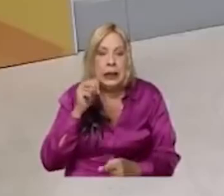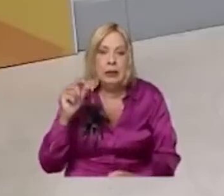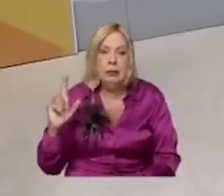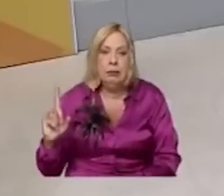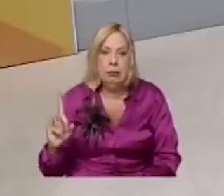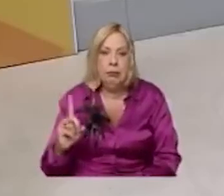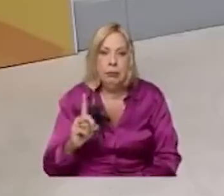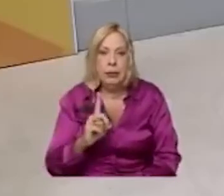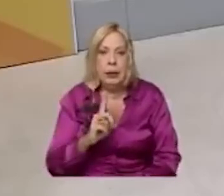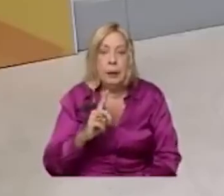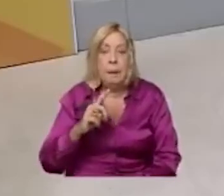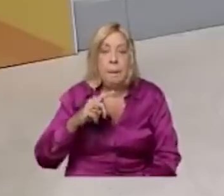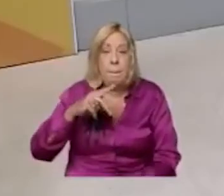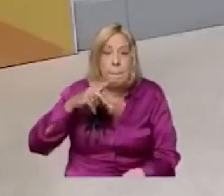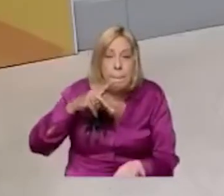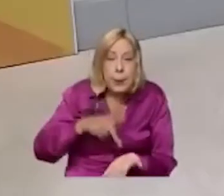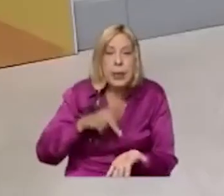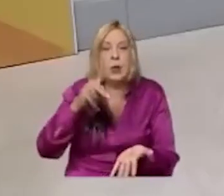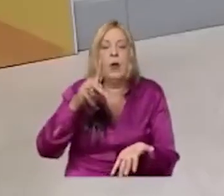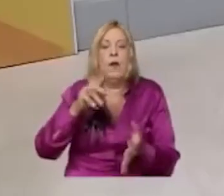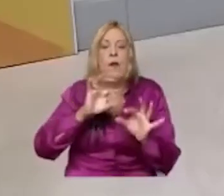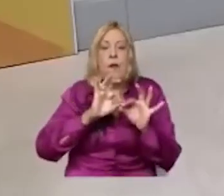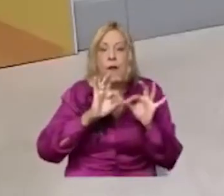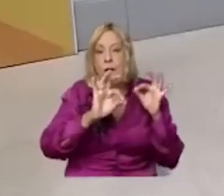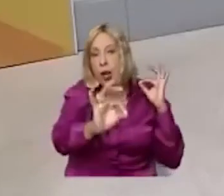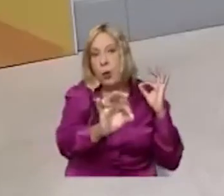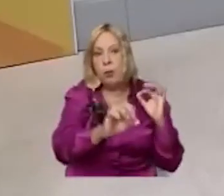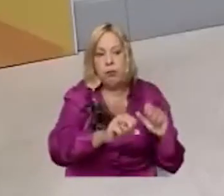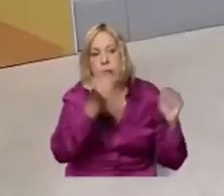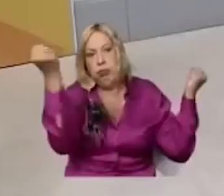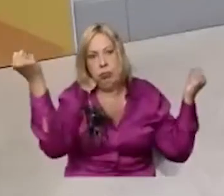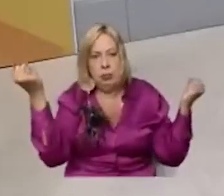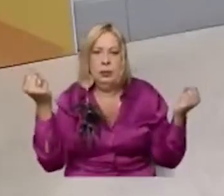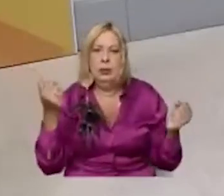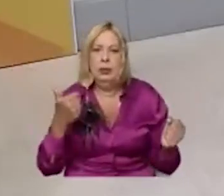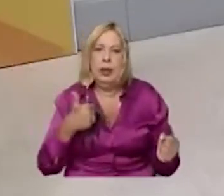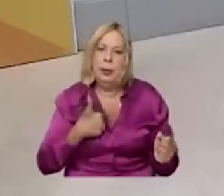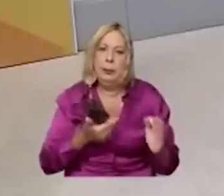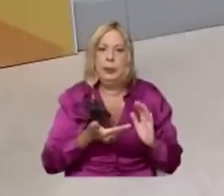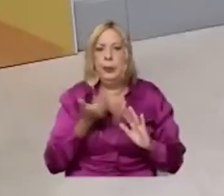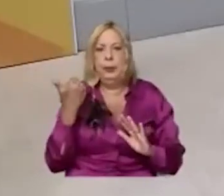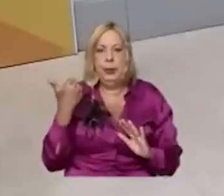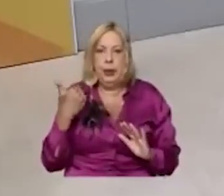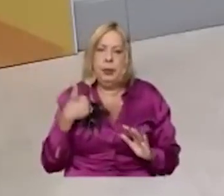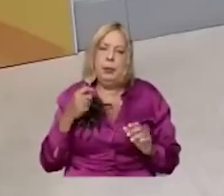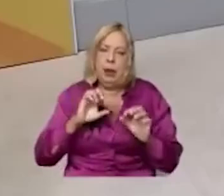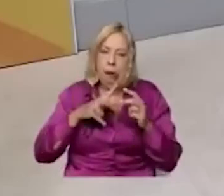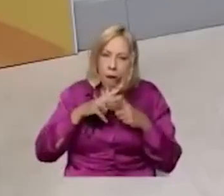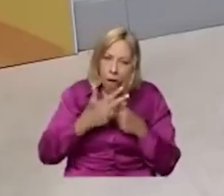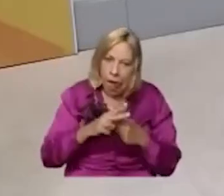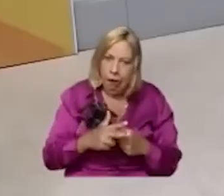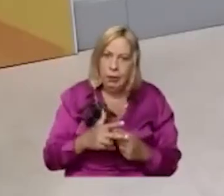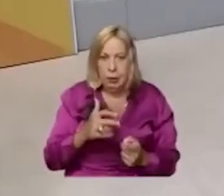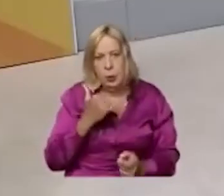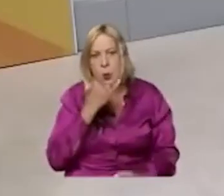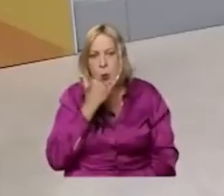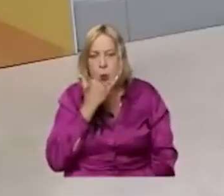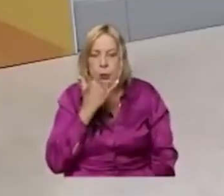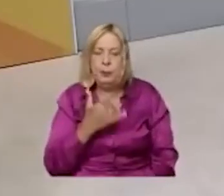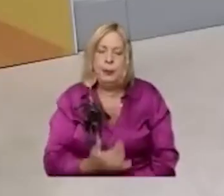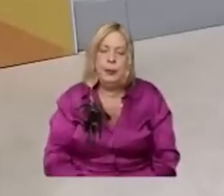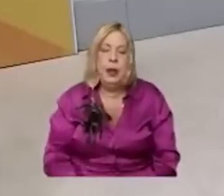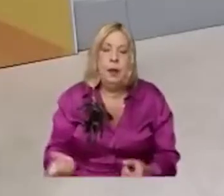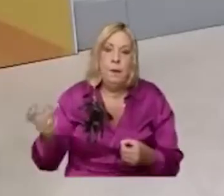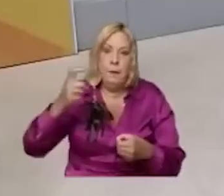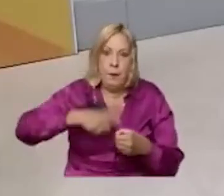aqui. Vamos que vamos! Liga a sorteadora Tâmara, o auxílio é da nossa maravilhosa Tâmara, que tá no auxílio. Ó,